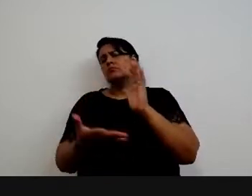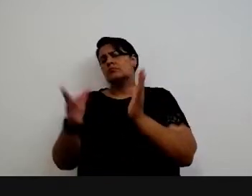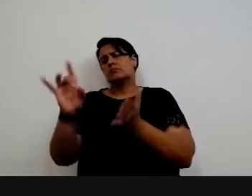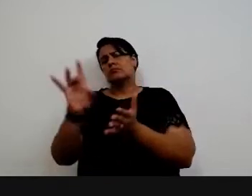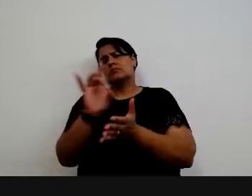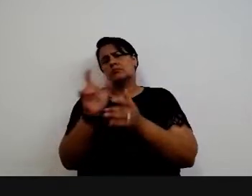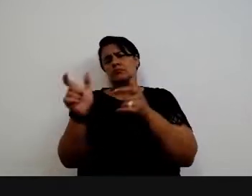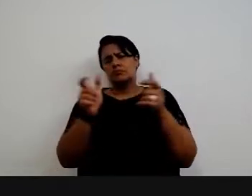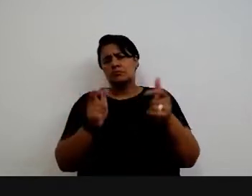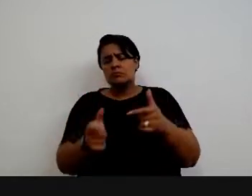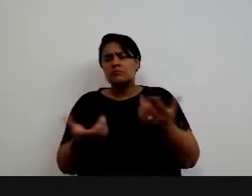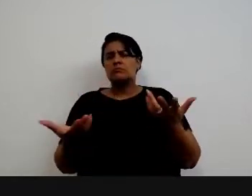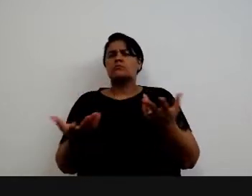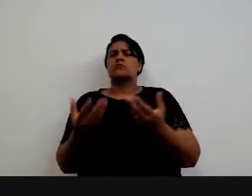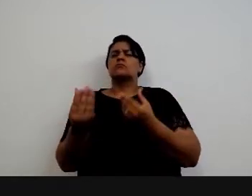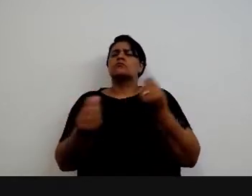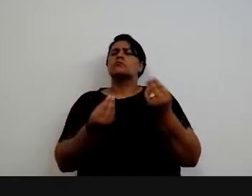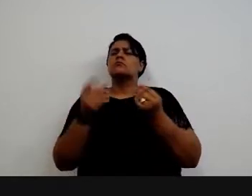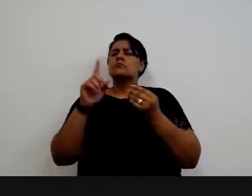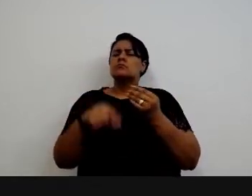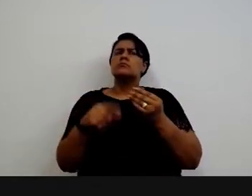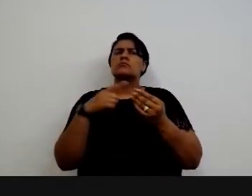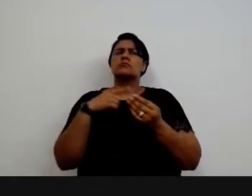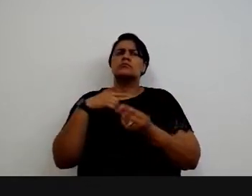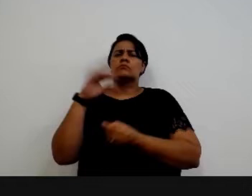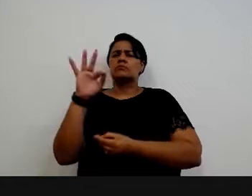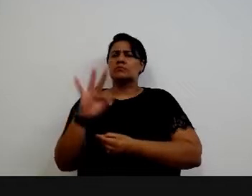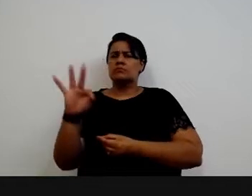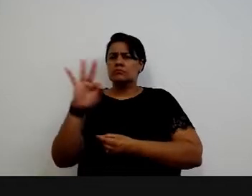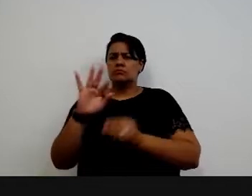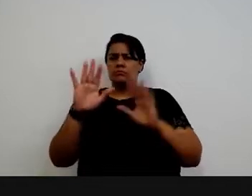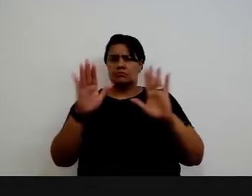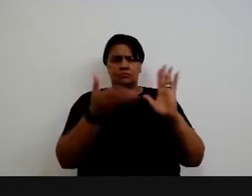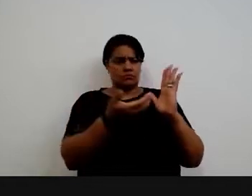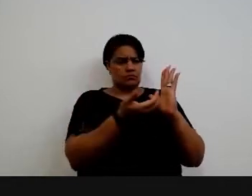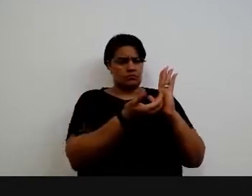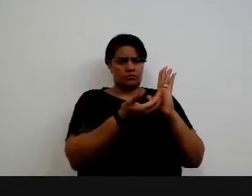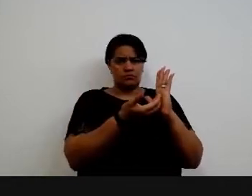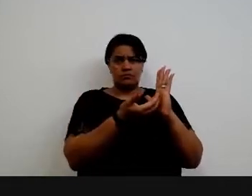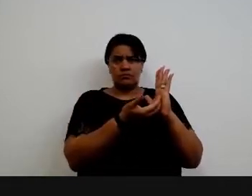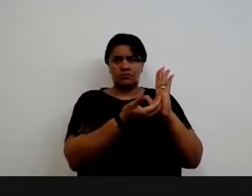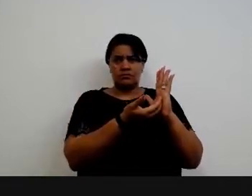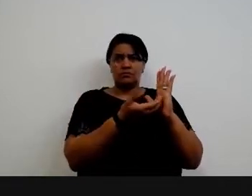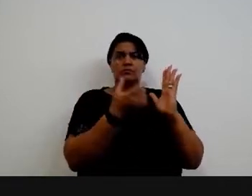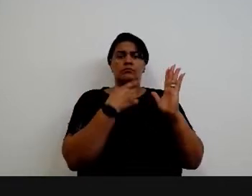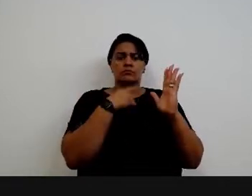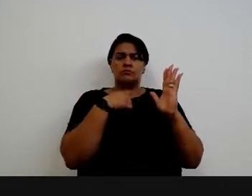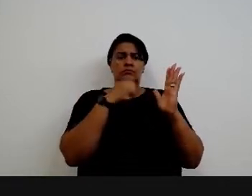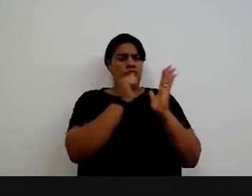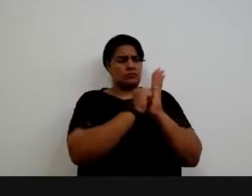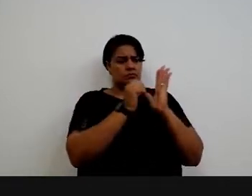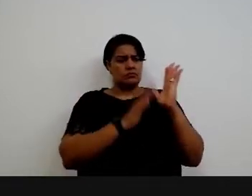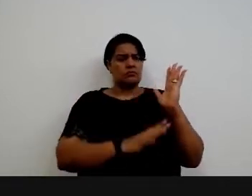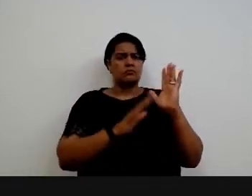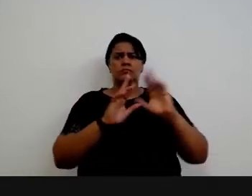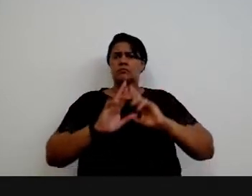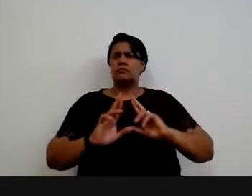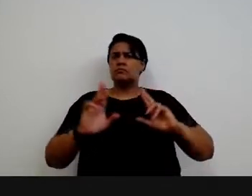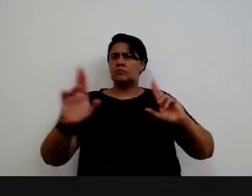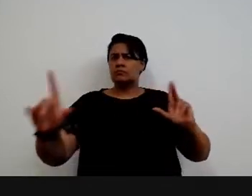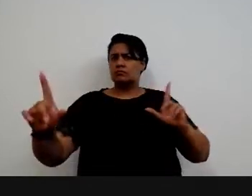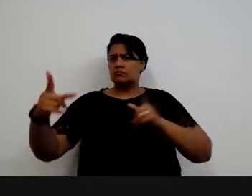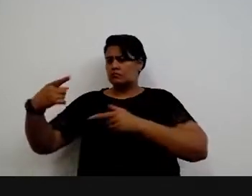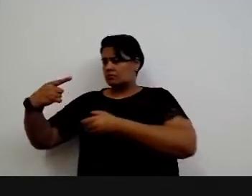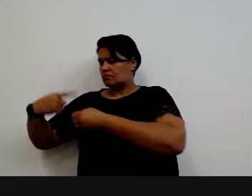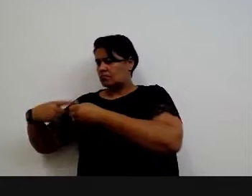locais, de acordo com o nível da federação, né? É claro que uma Câmara dos Deputados faz um tipo de atividade muito diferente de uma